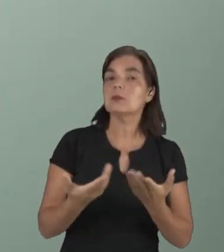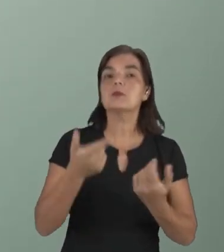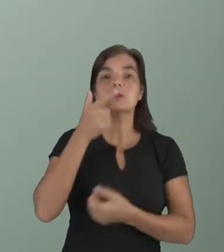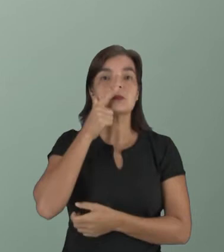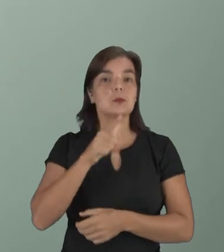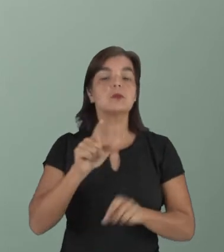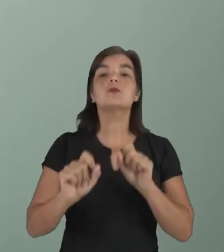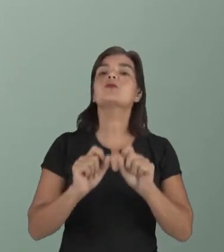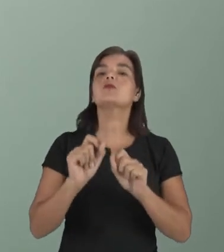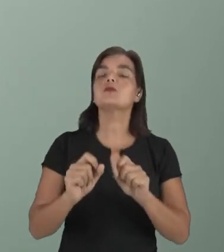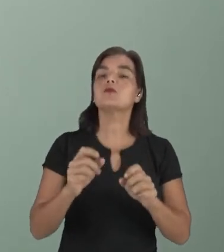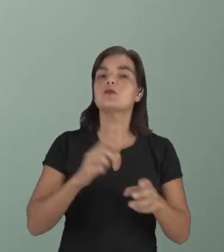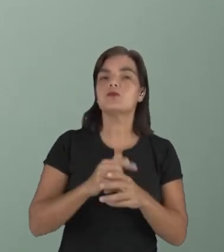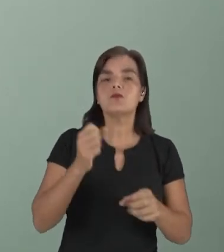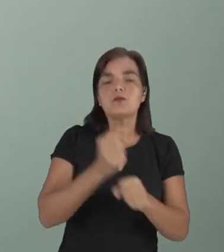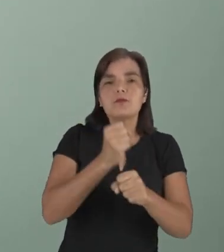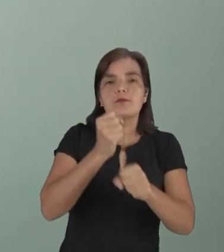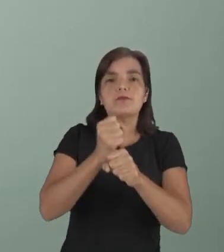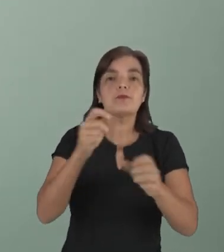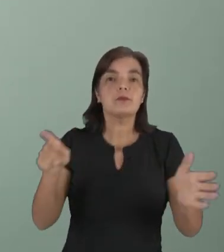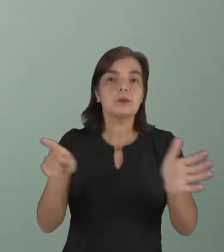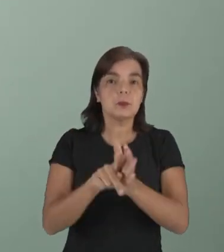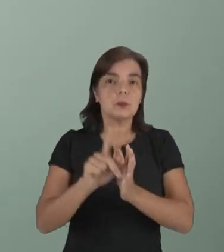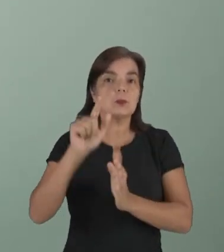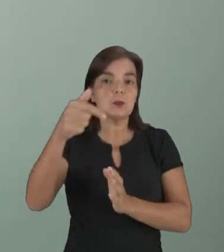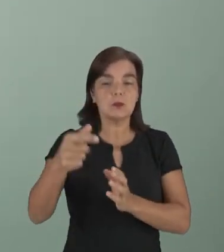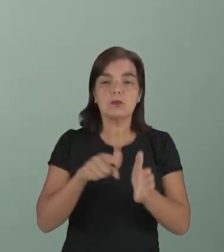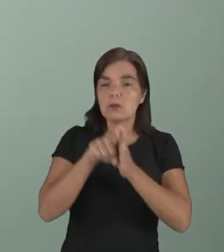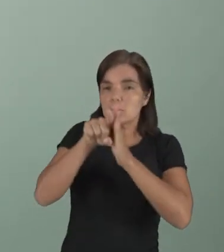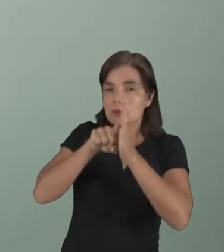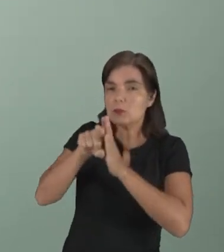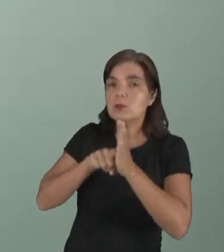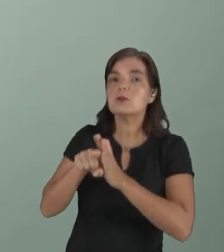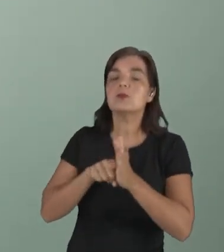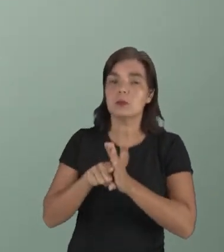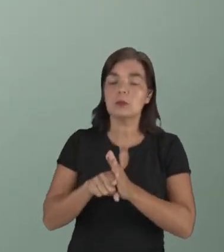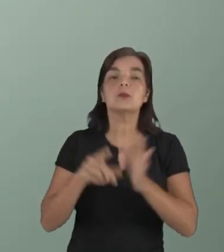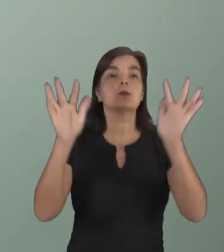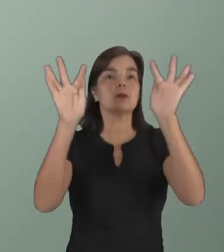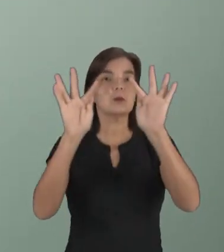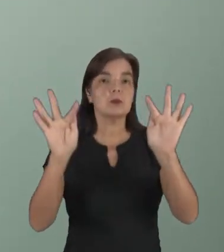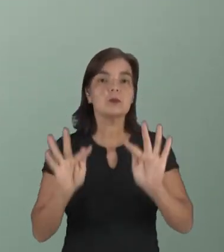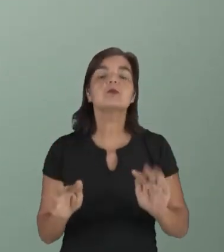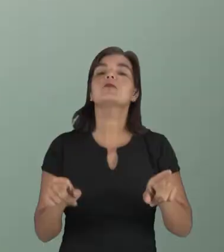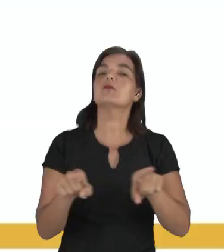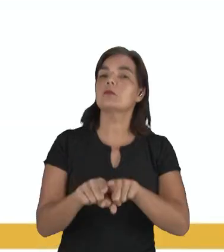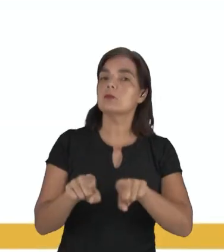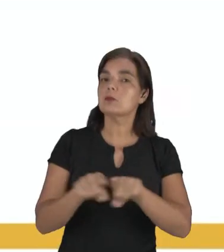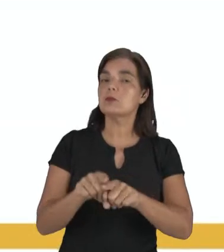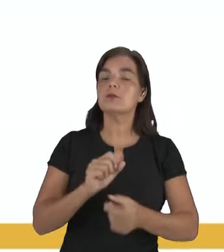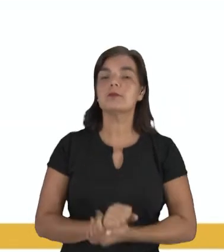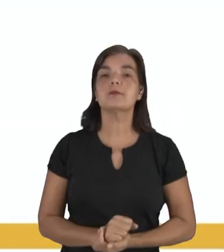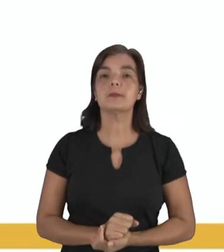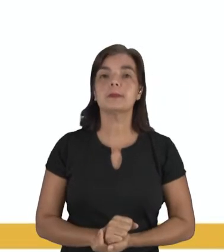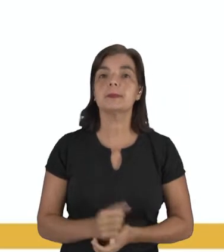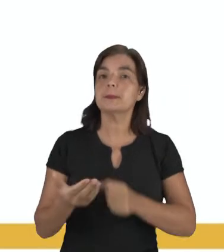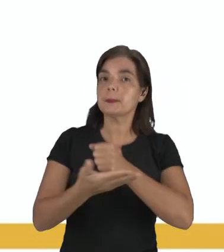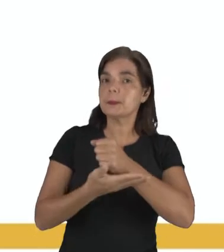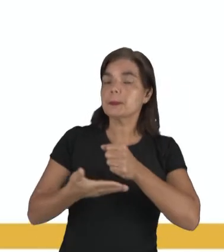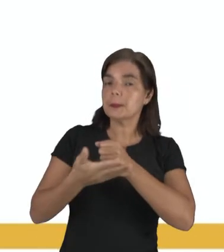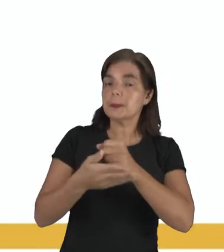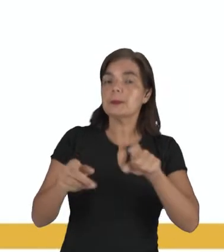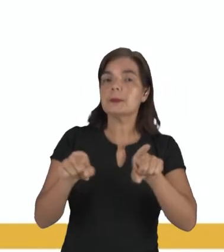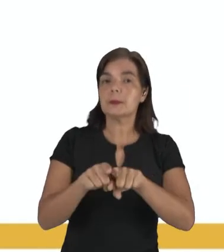que ele construísse um observatório e fizesse as próprias pesquisas. Então, ele foi muito feliz com relação a isso, e